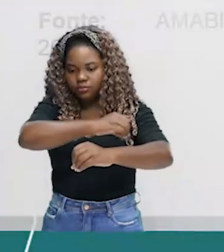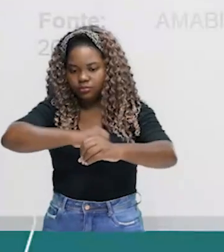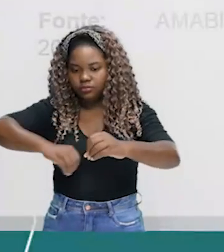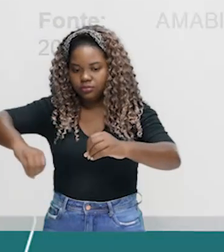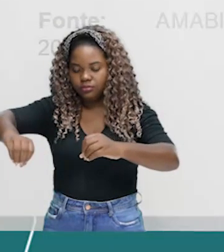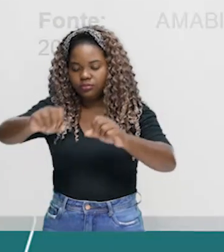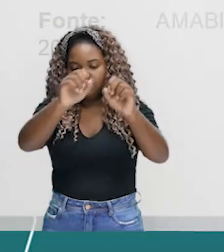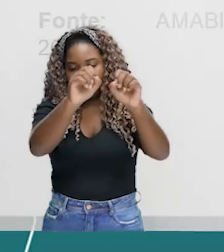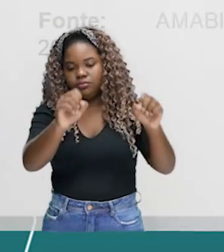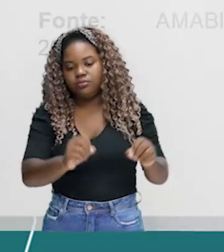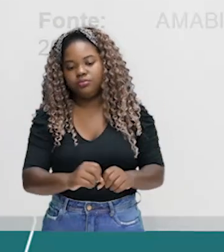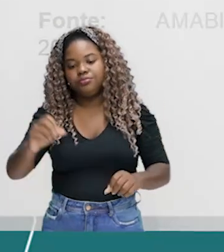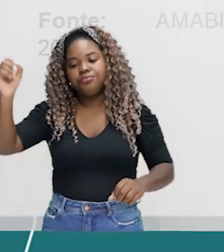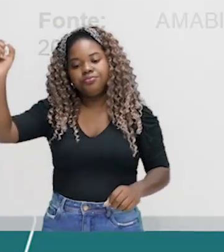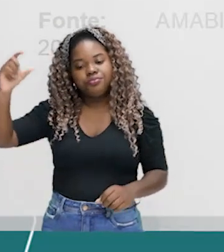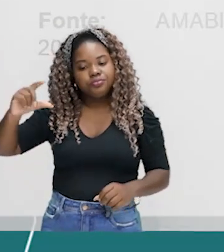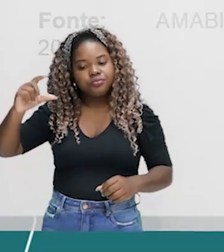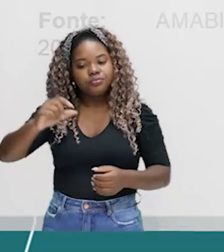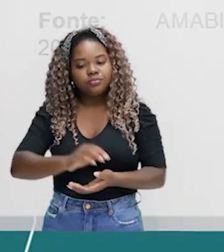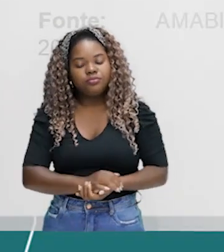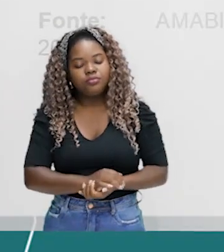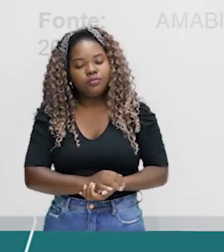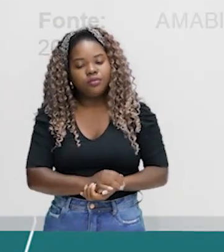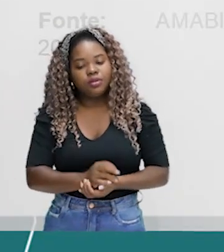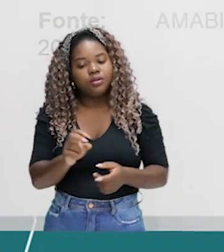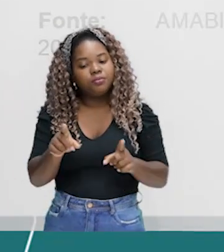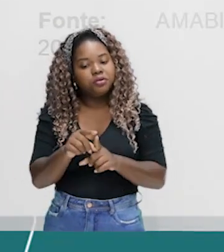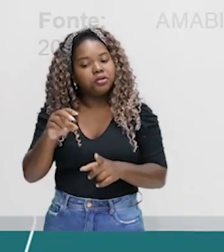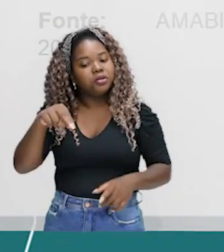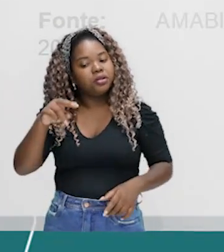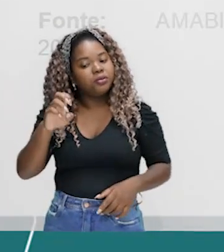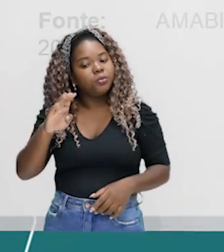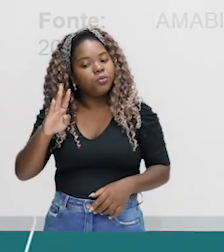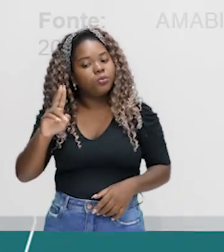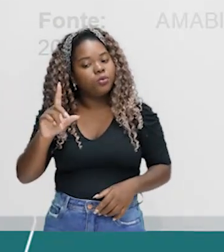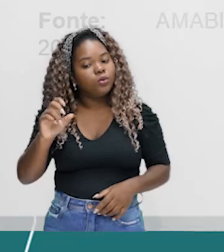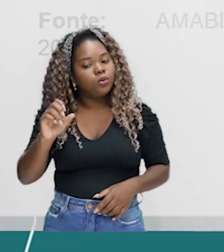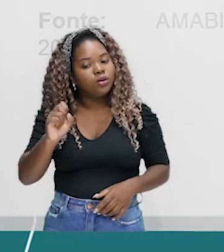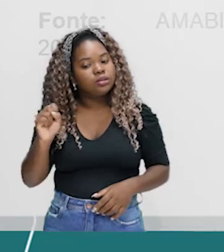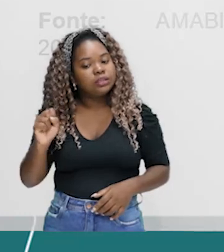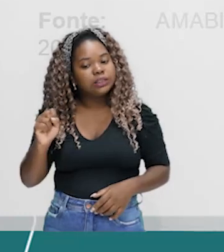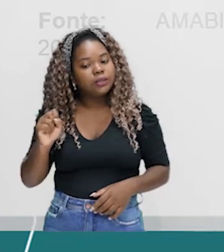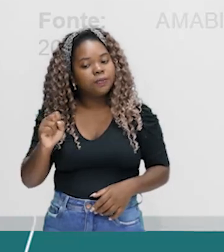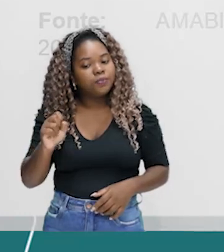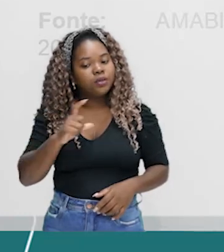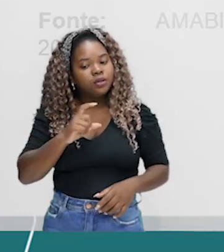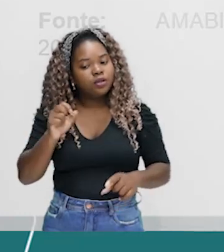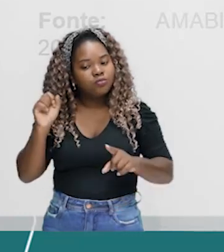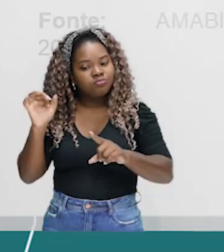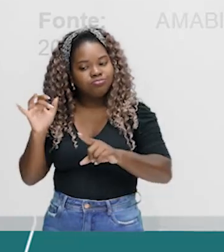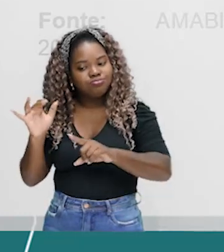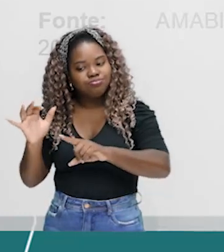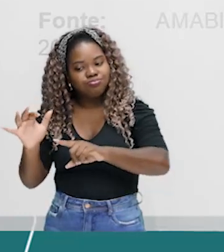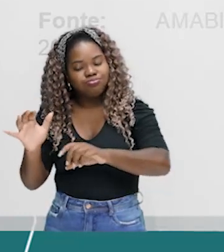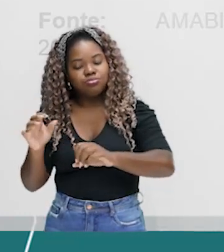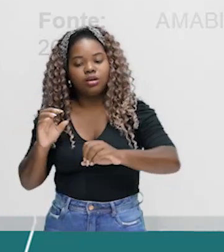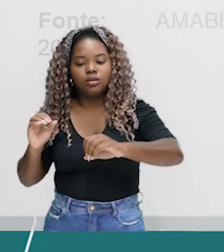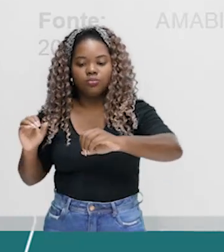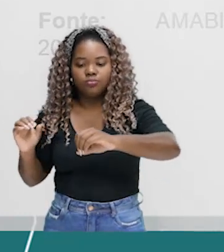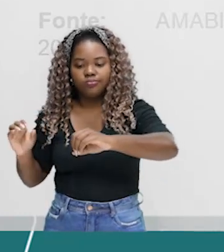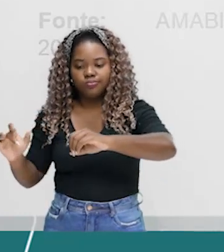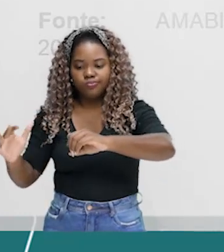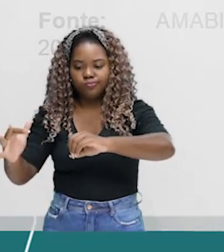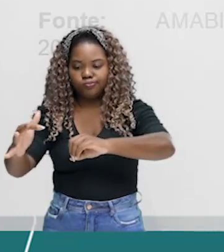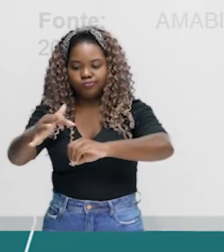do Sistema Solar, uma parte da nebulosa formou o Sol e o restante daquela poeira ficou circulando ao redor do